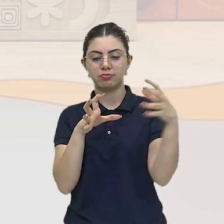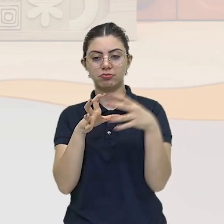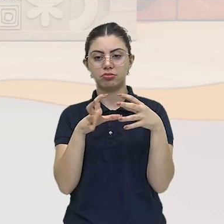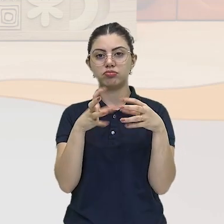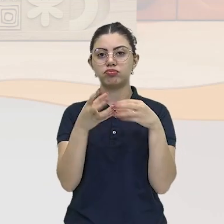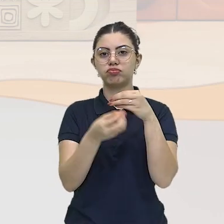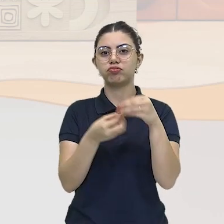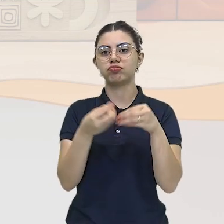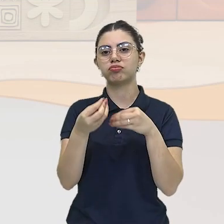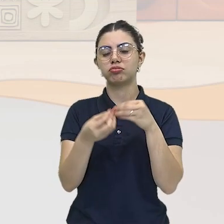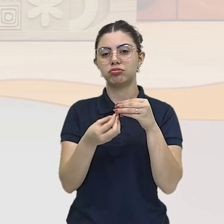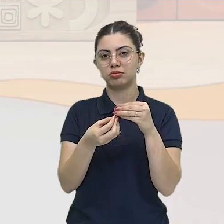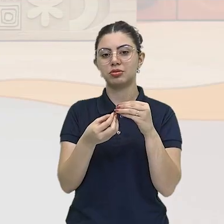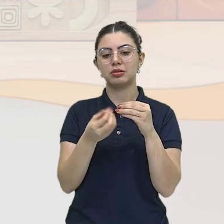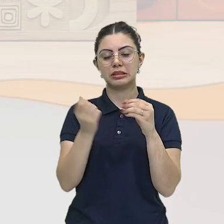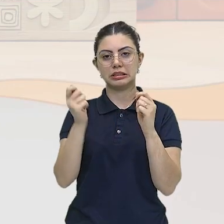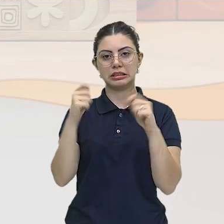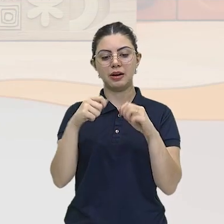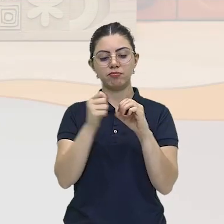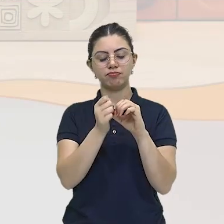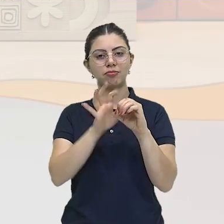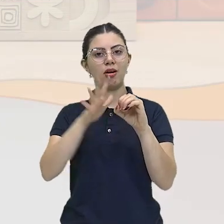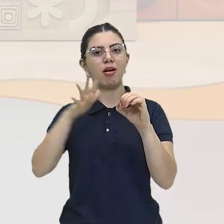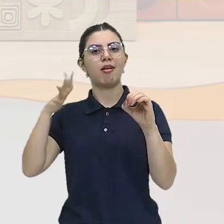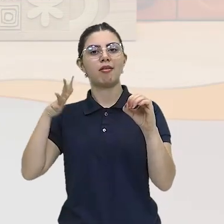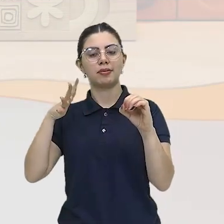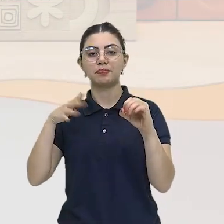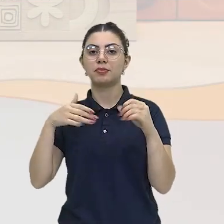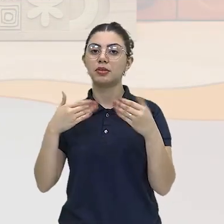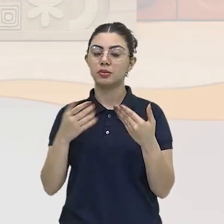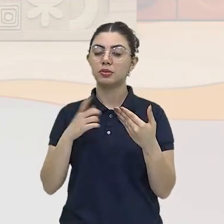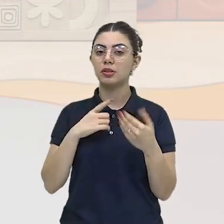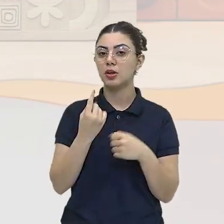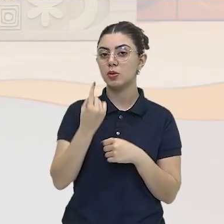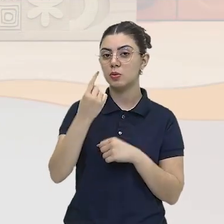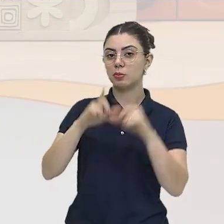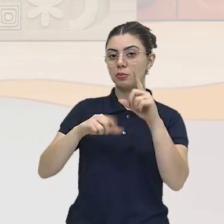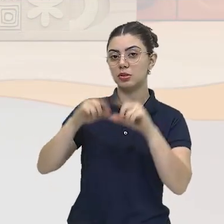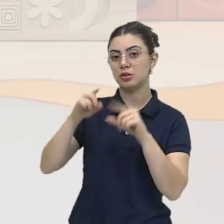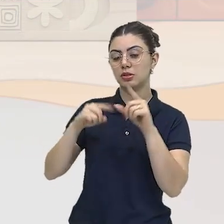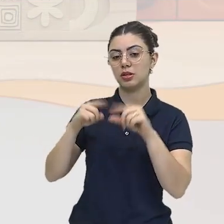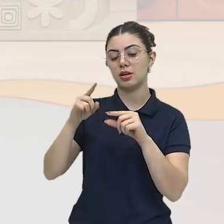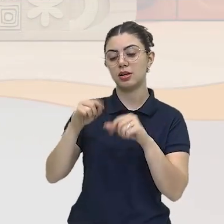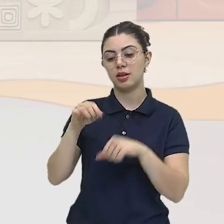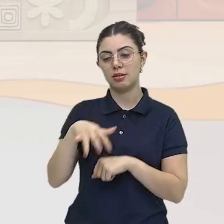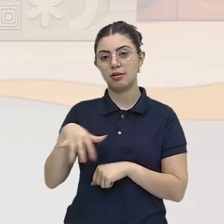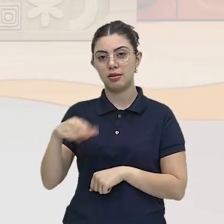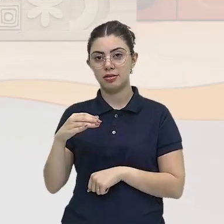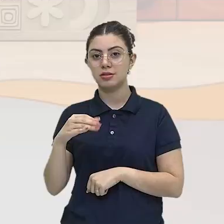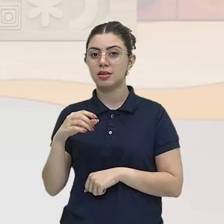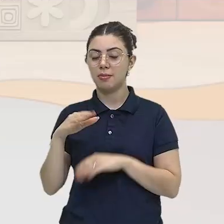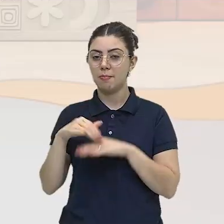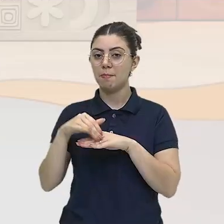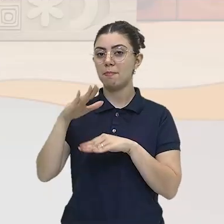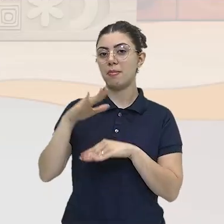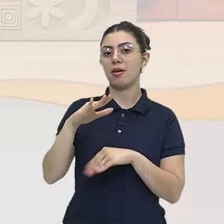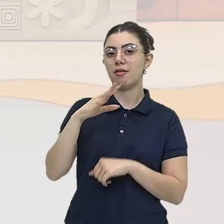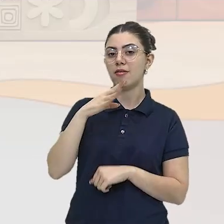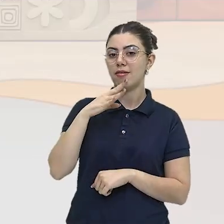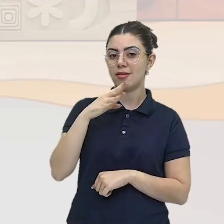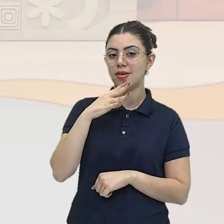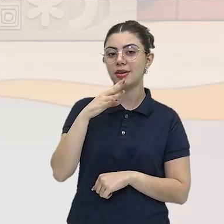brilhar. Uma das estrelas mais conhecidas pela comunidade científica, que